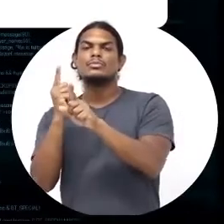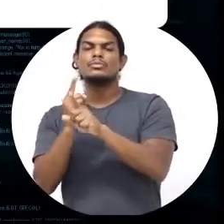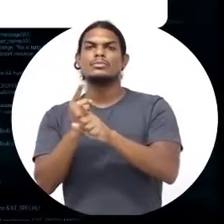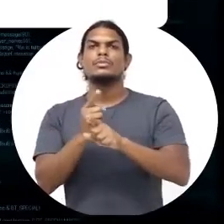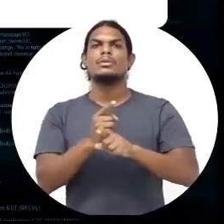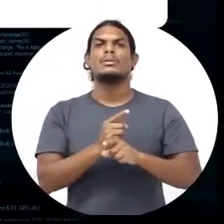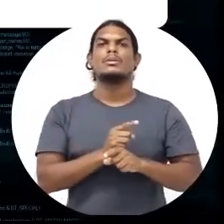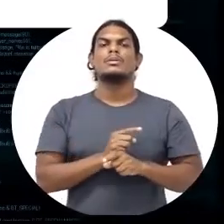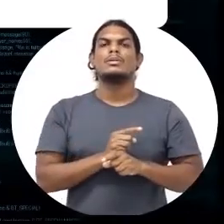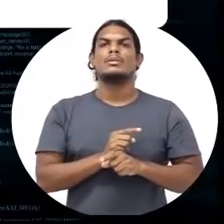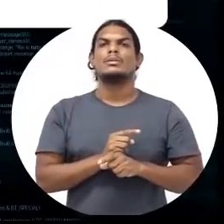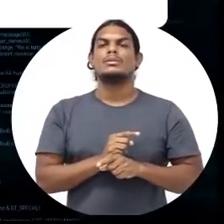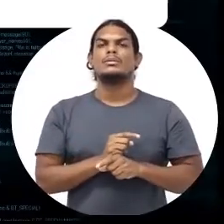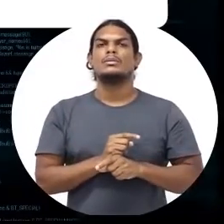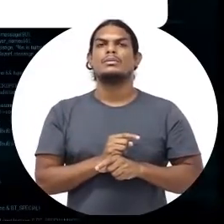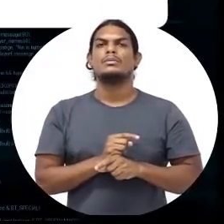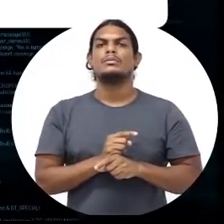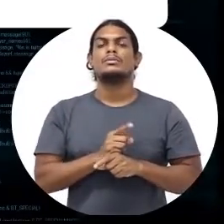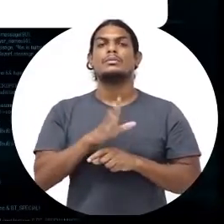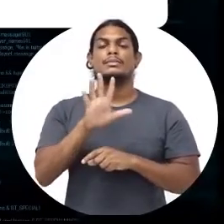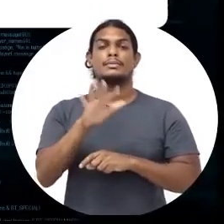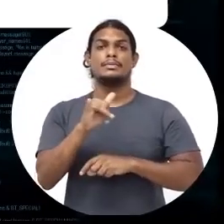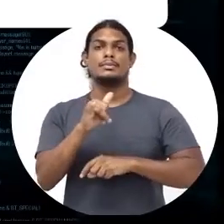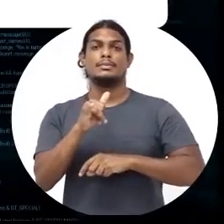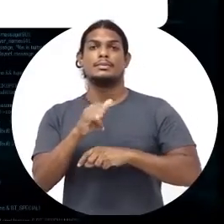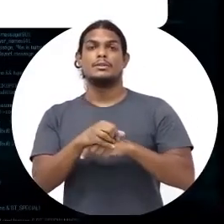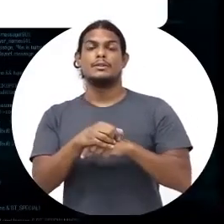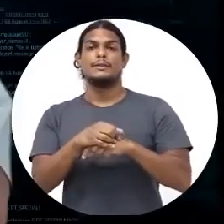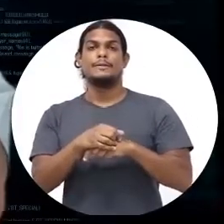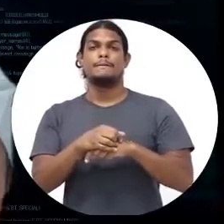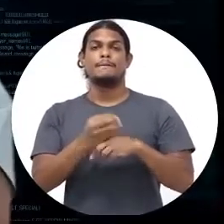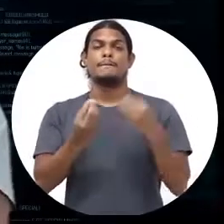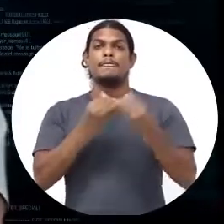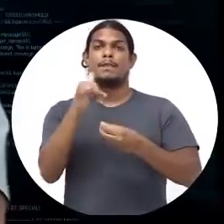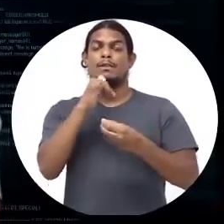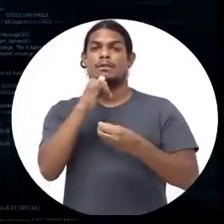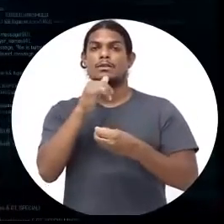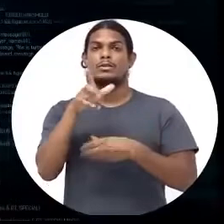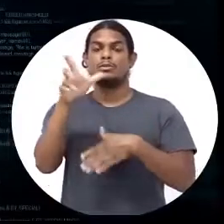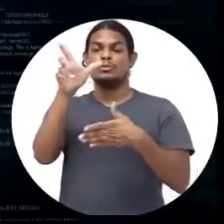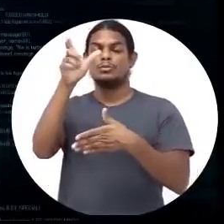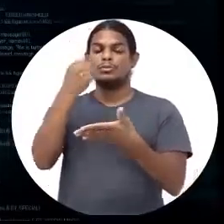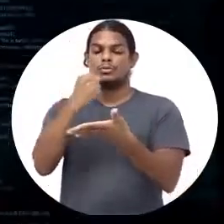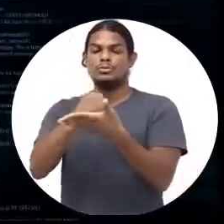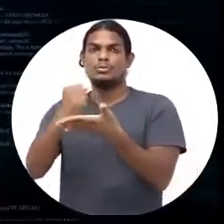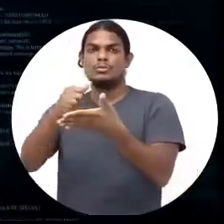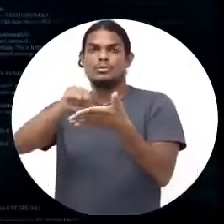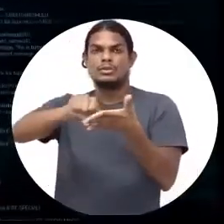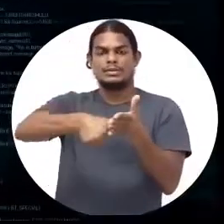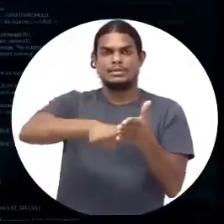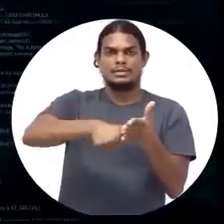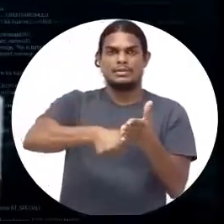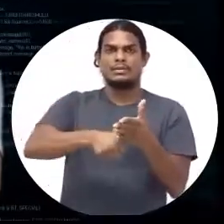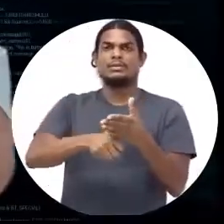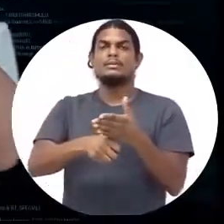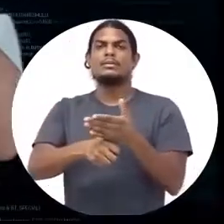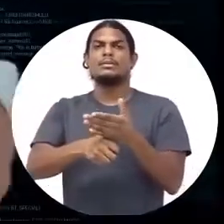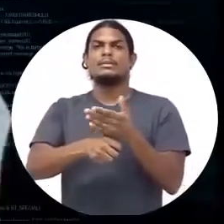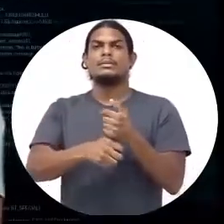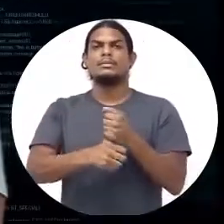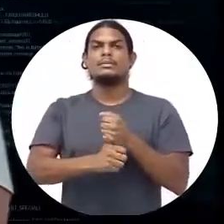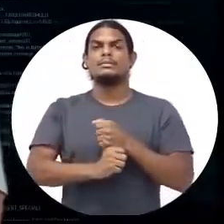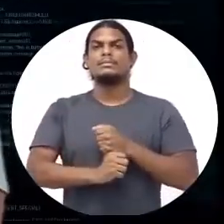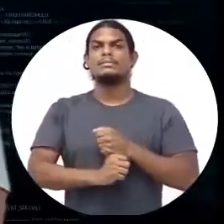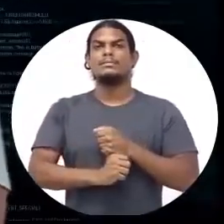o documento de identidade para identificar cada uma das pessoas. A gente sabe que elas são diferentes por causa do documento de identidade. Mas todas elas